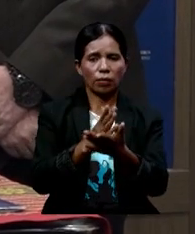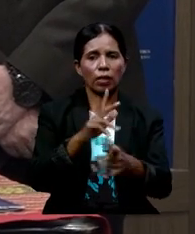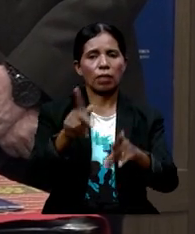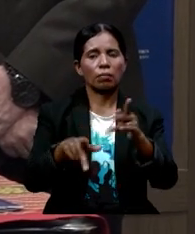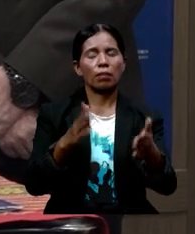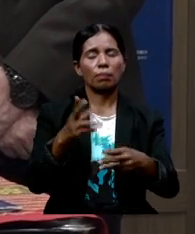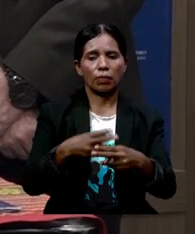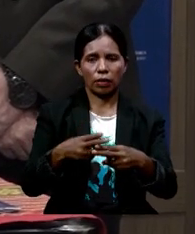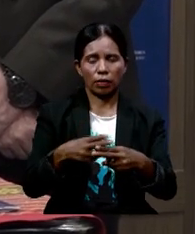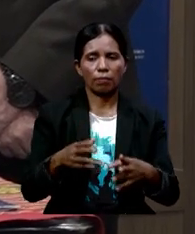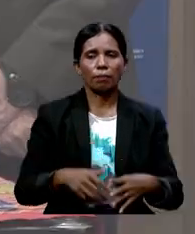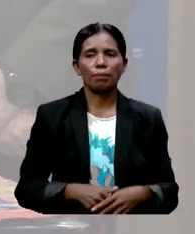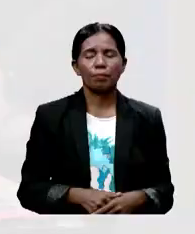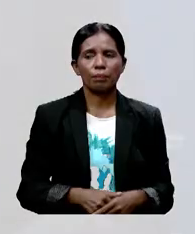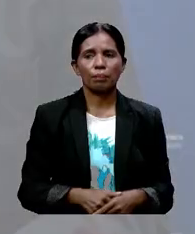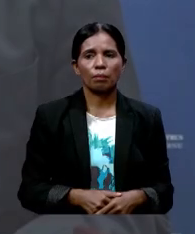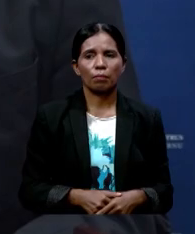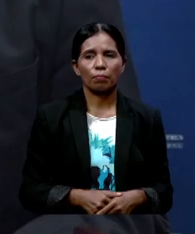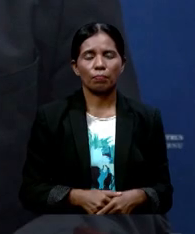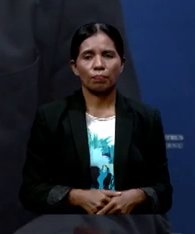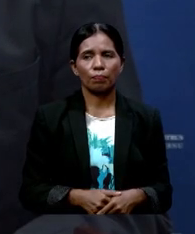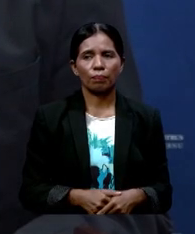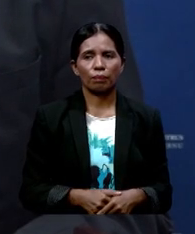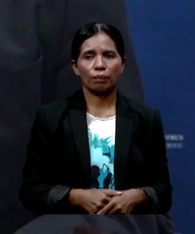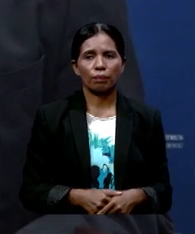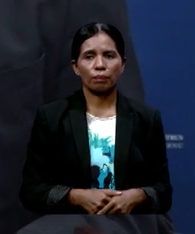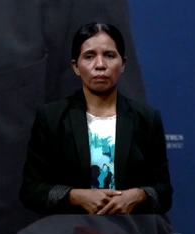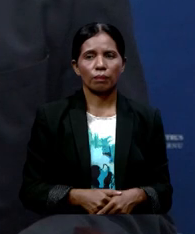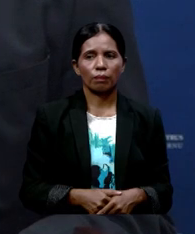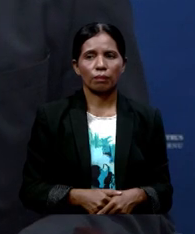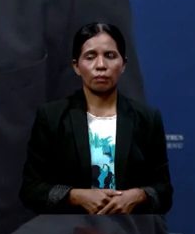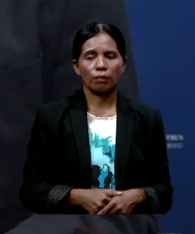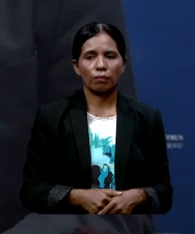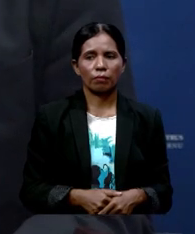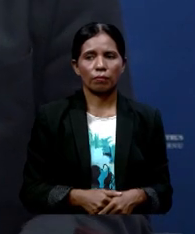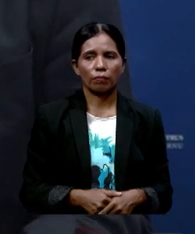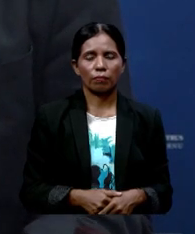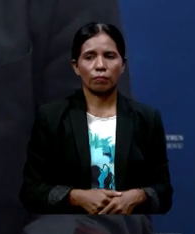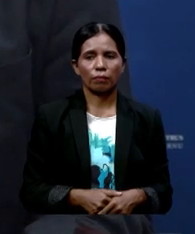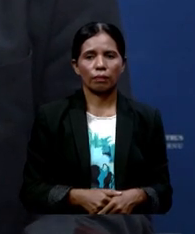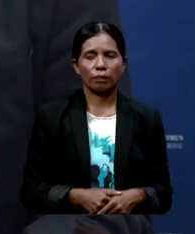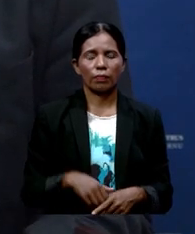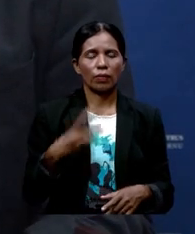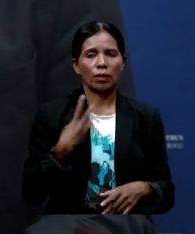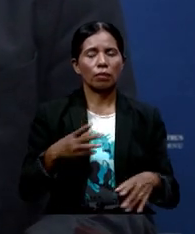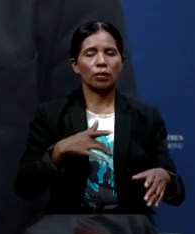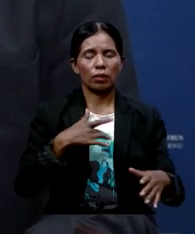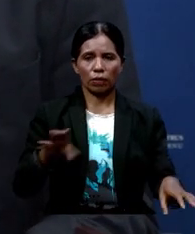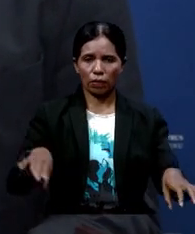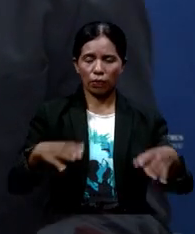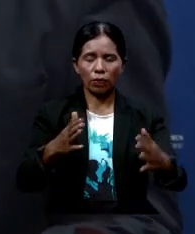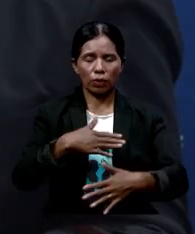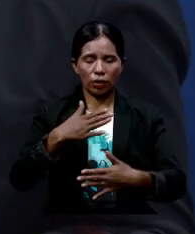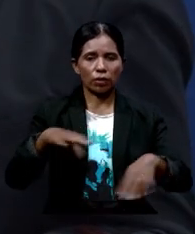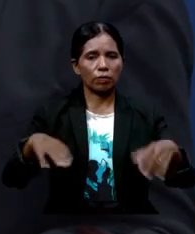His Excellency Vice Prime Minister Mariano Asanami Sabino and Executive Director of